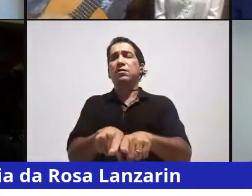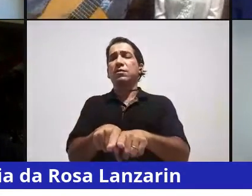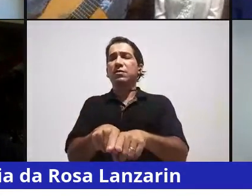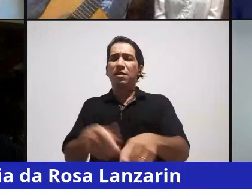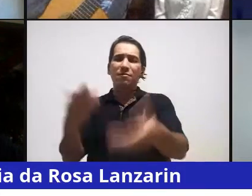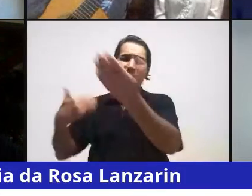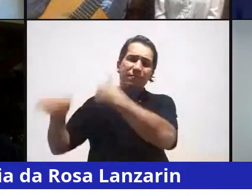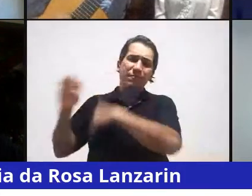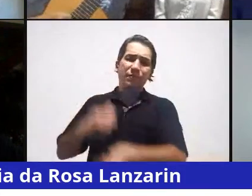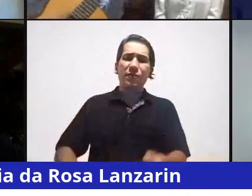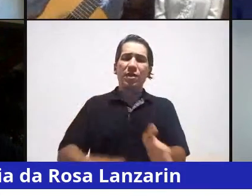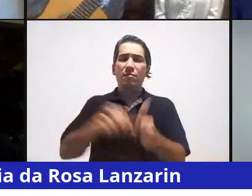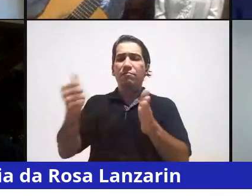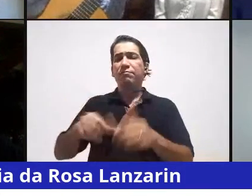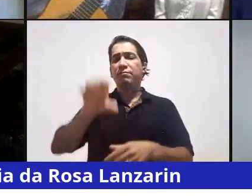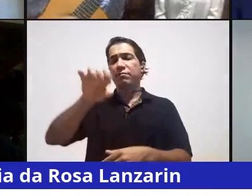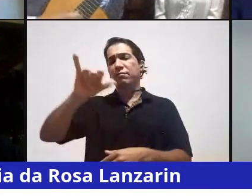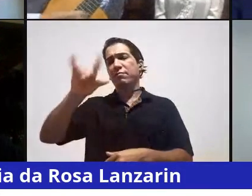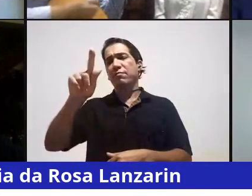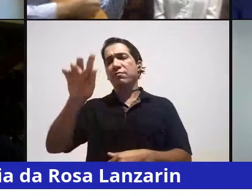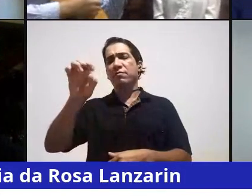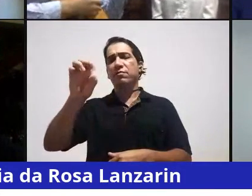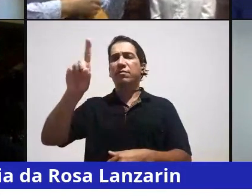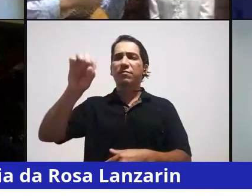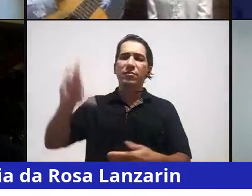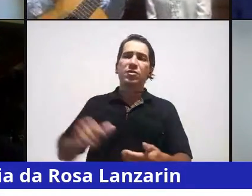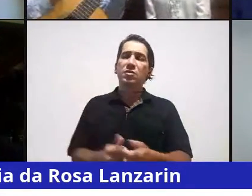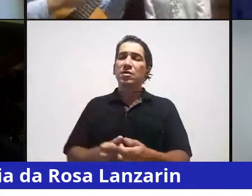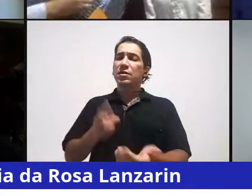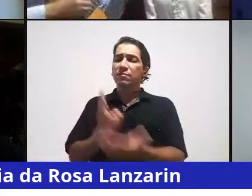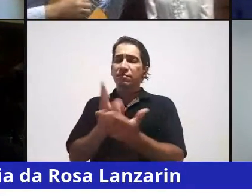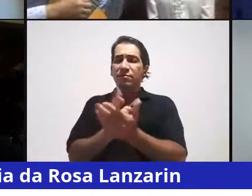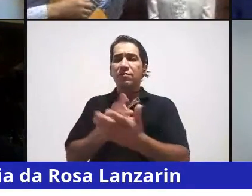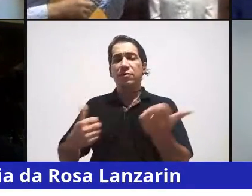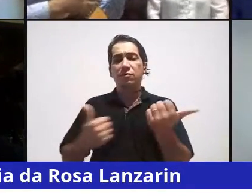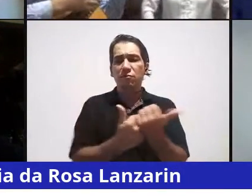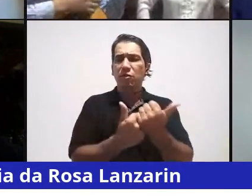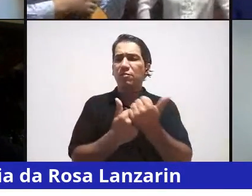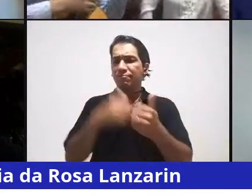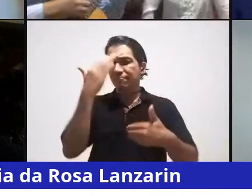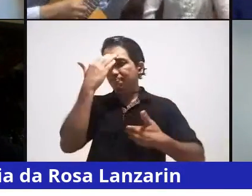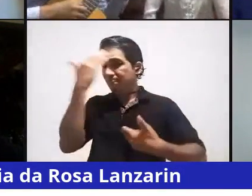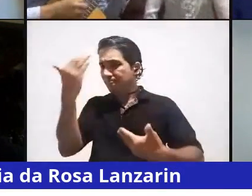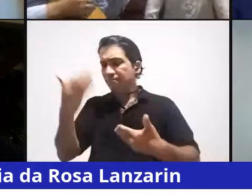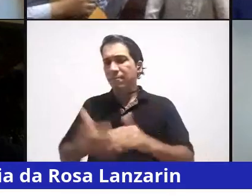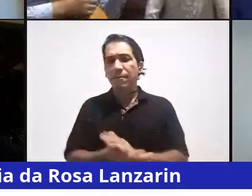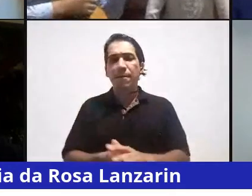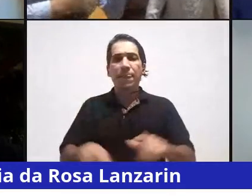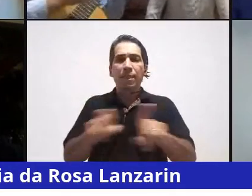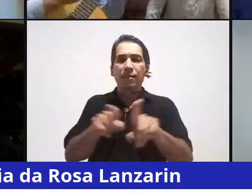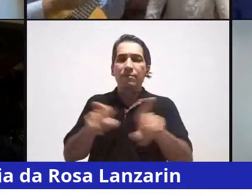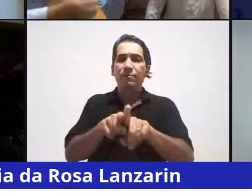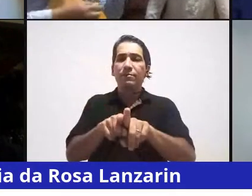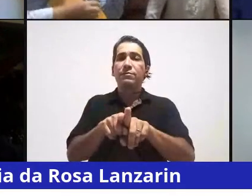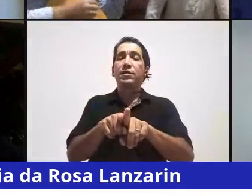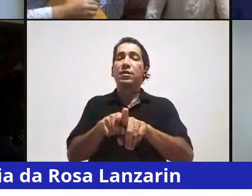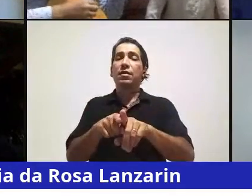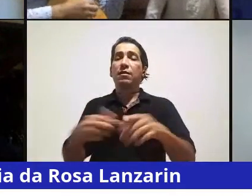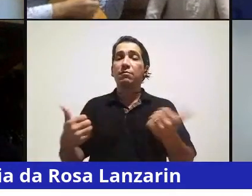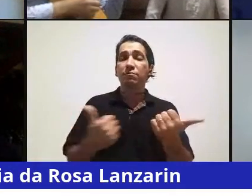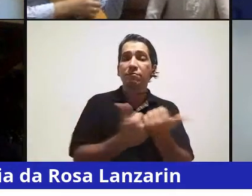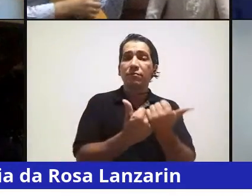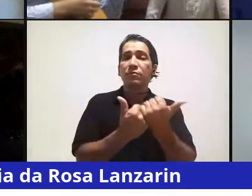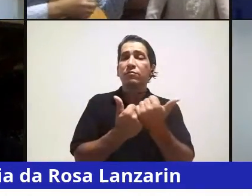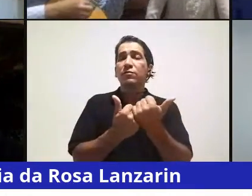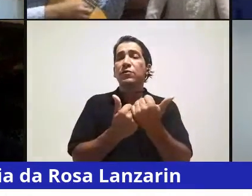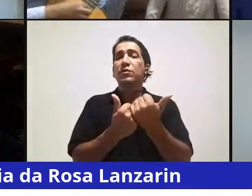apoiando, né, fortalecendo o nosso evento e as nossas ações. Agradecer também aí a participação e o apoio da Fundação